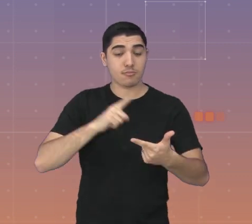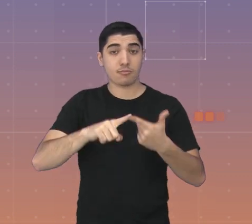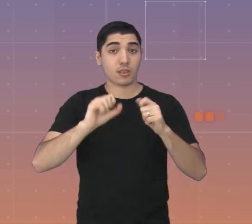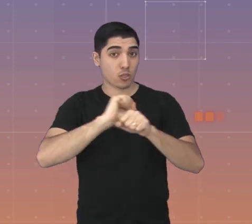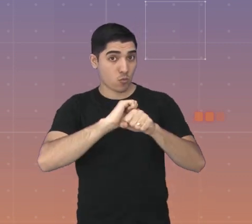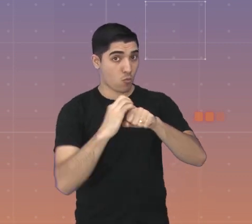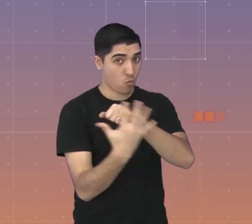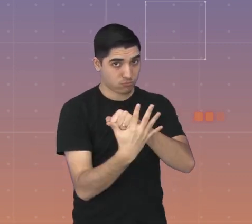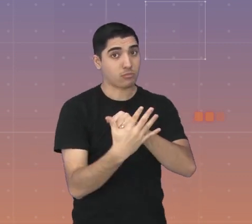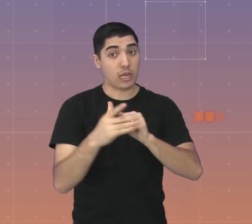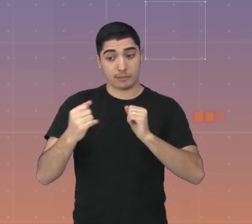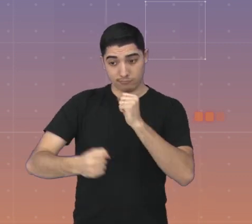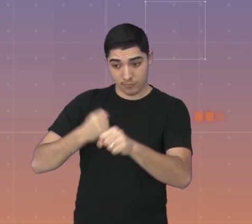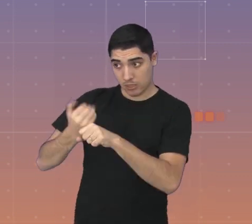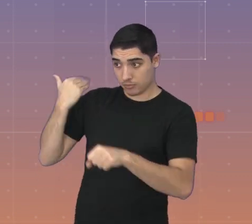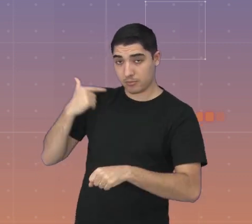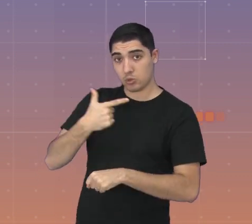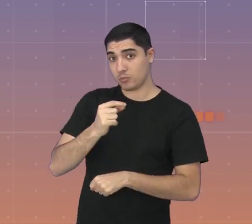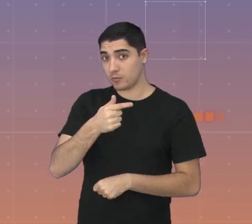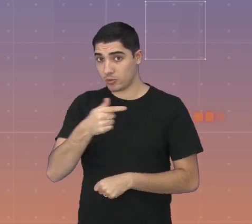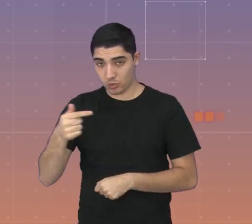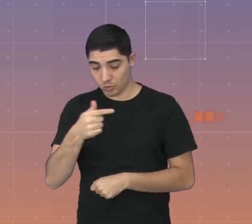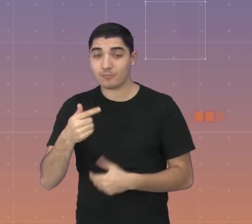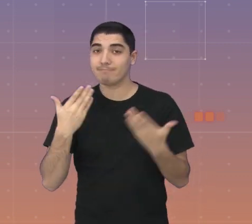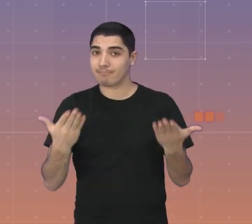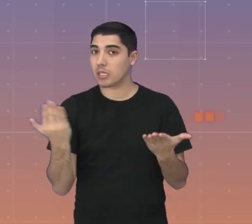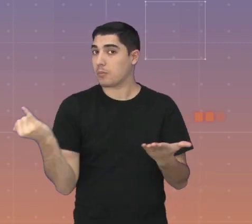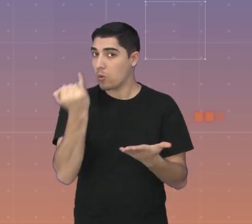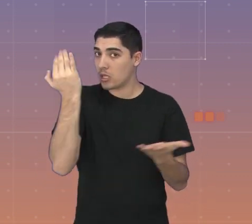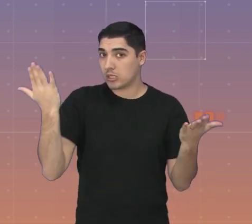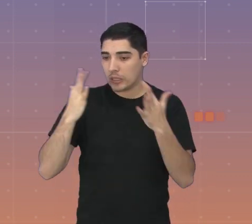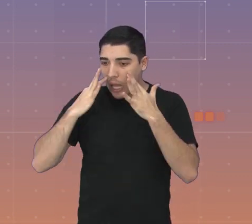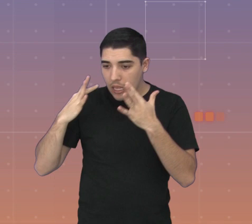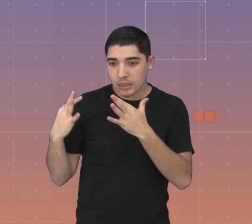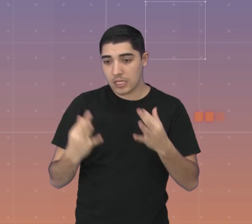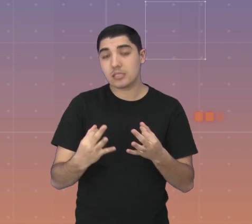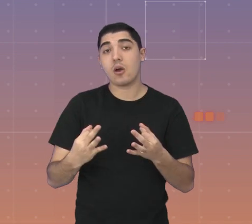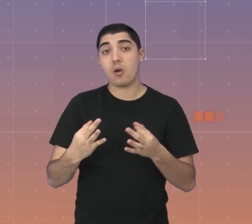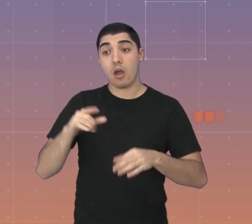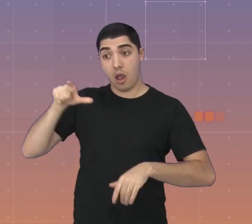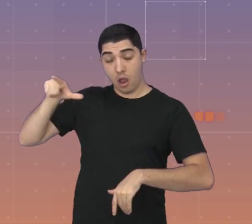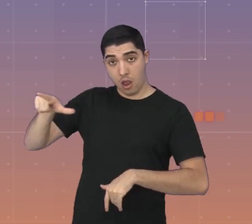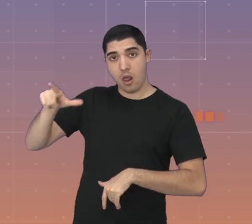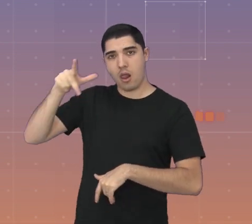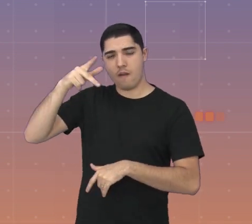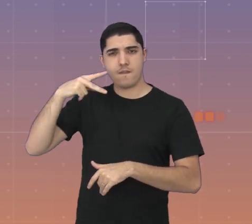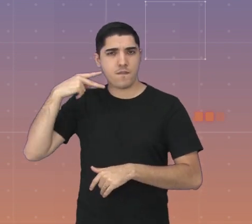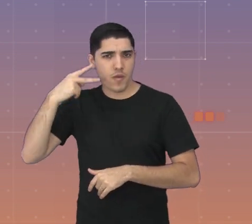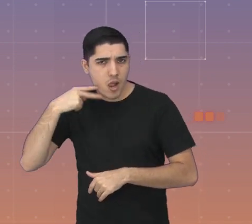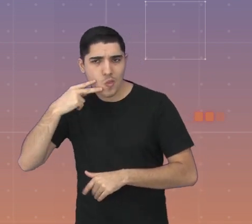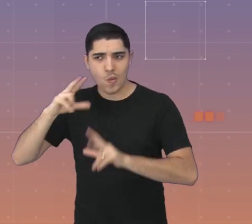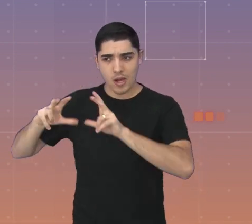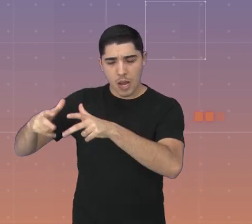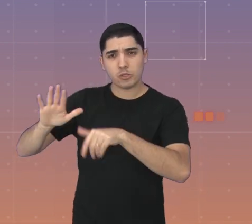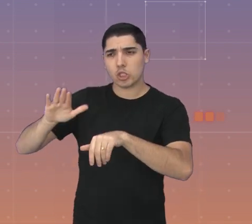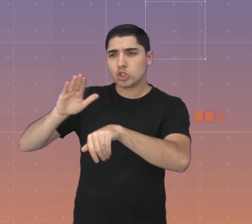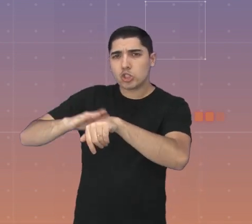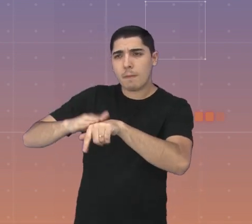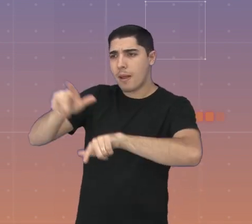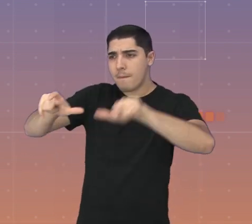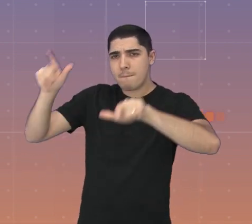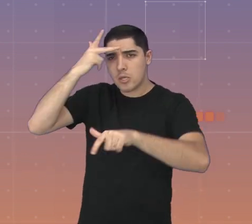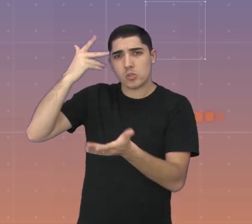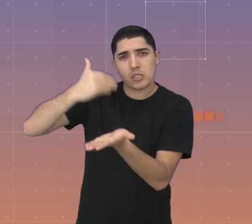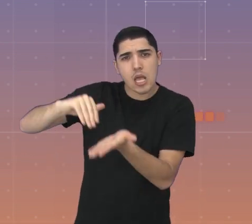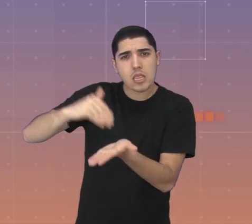de Covid-19 em 2022. Atentos aos problemas do município, o Legislativo convocou os membros